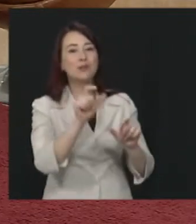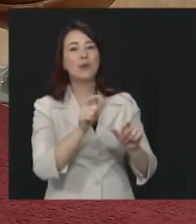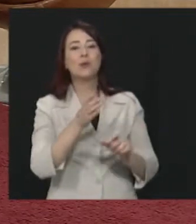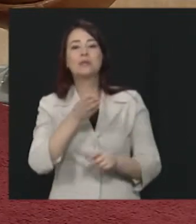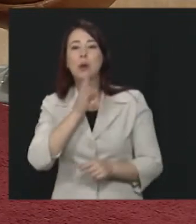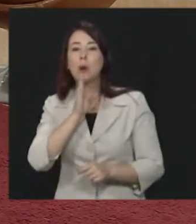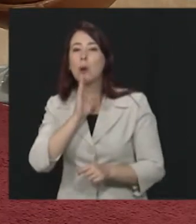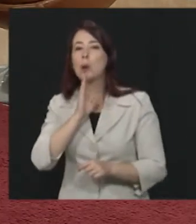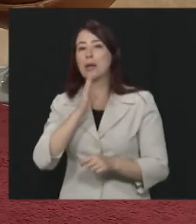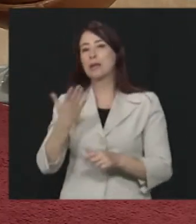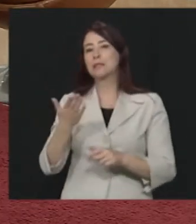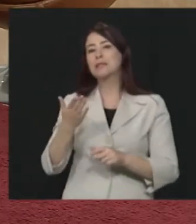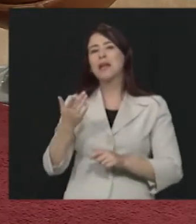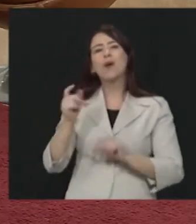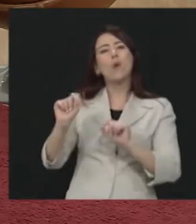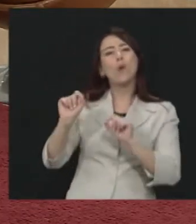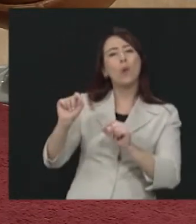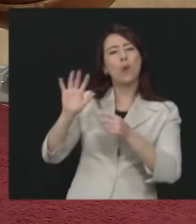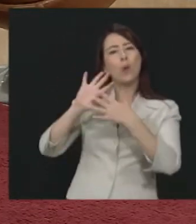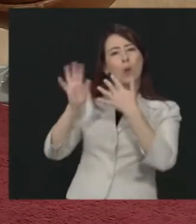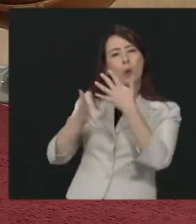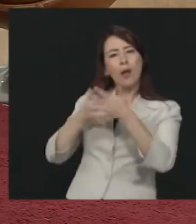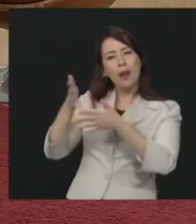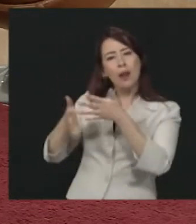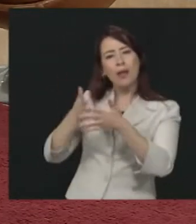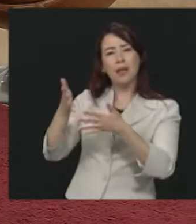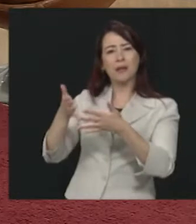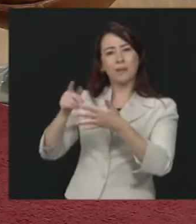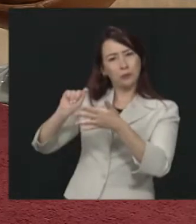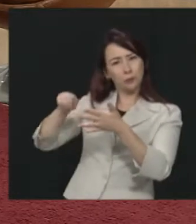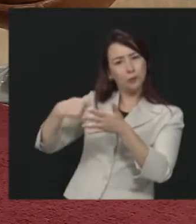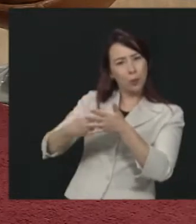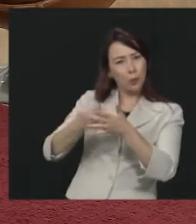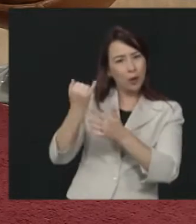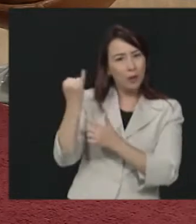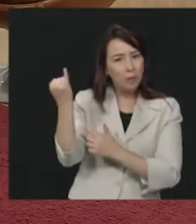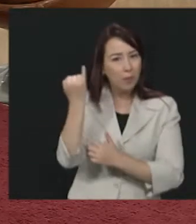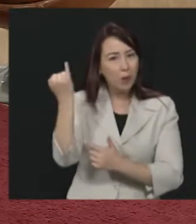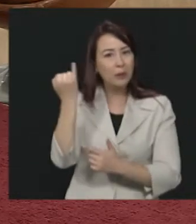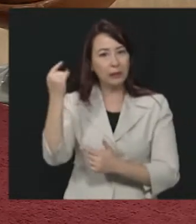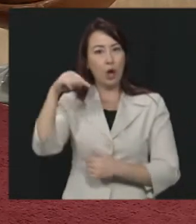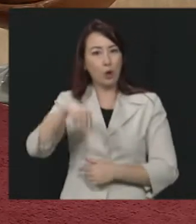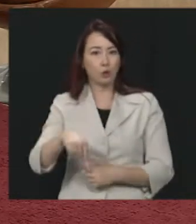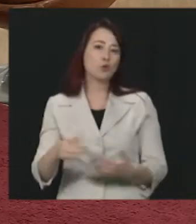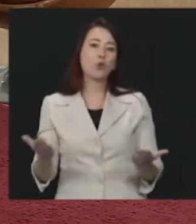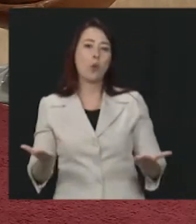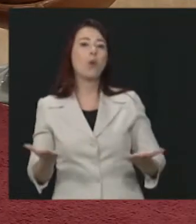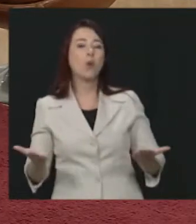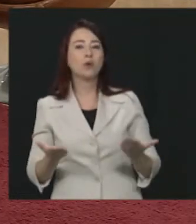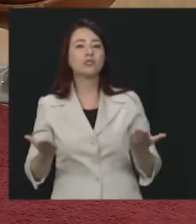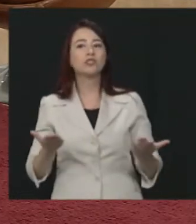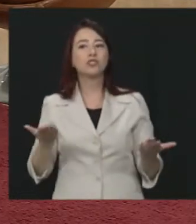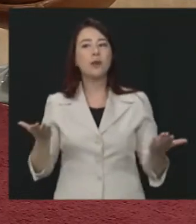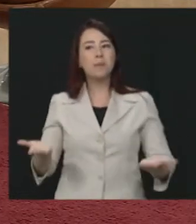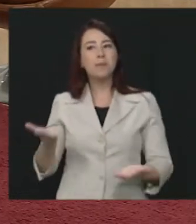a Libras e qual que é a importância aí dessa língua hoje. Justamente